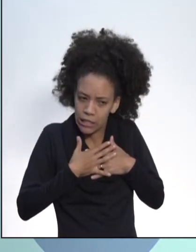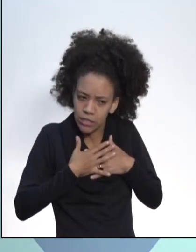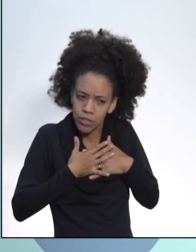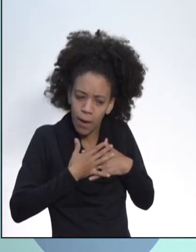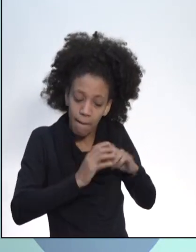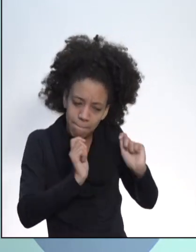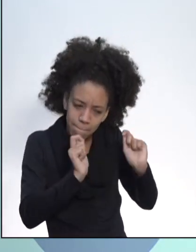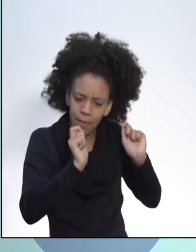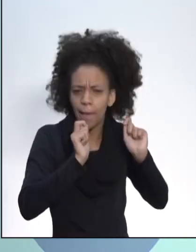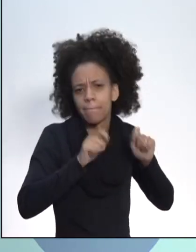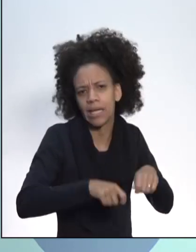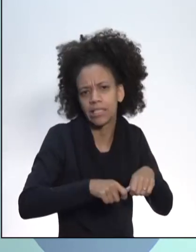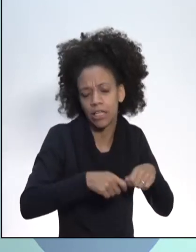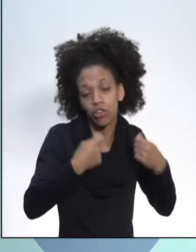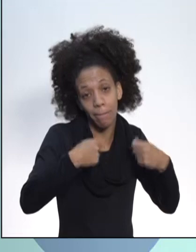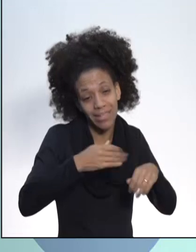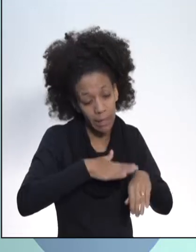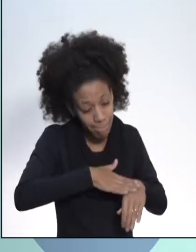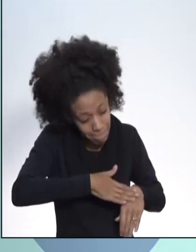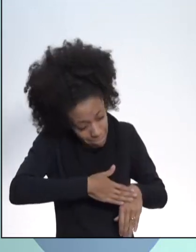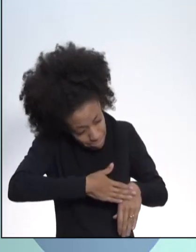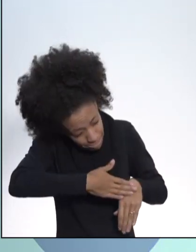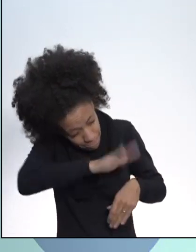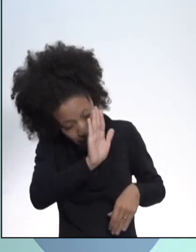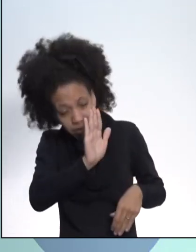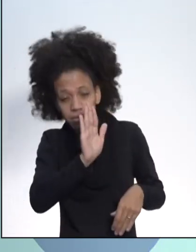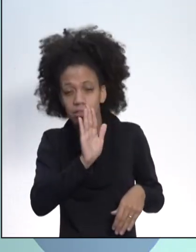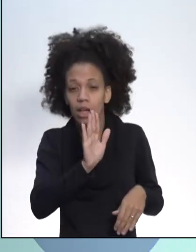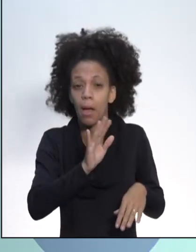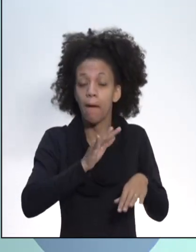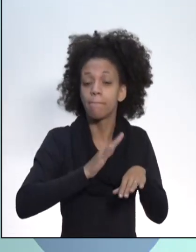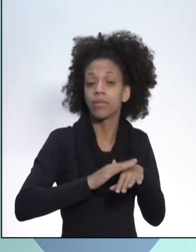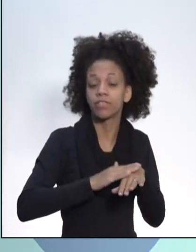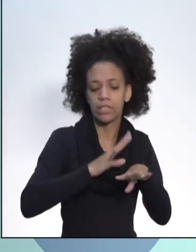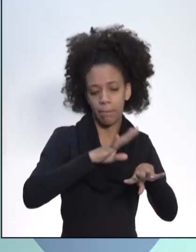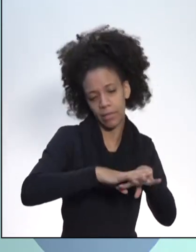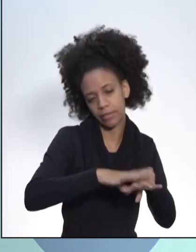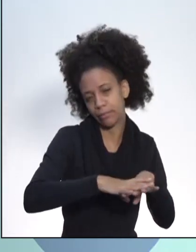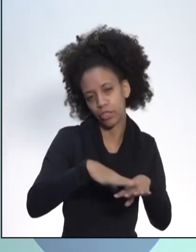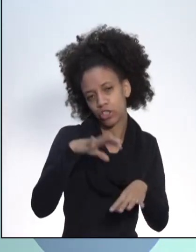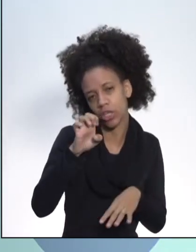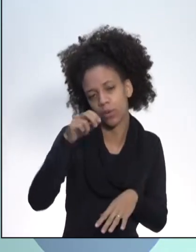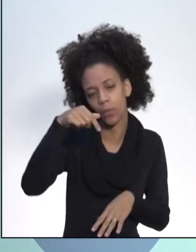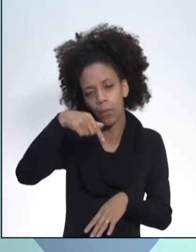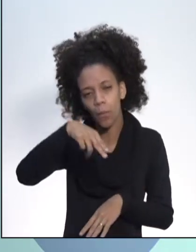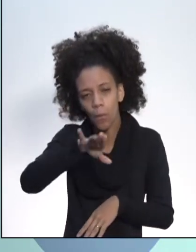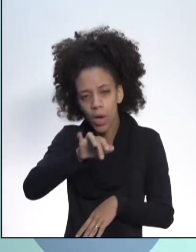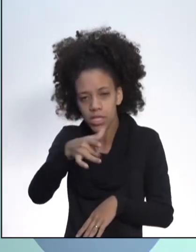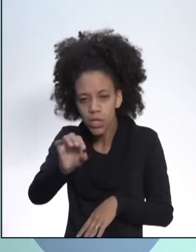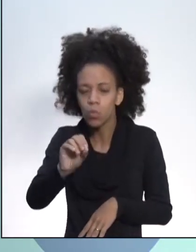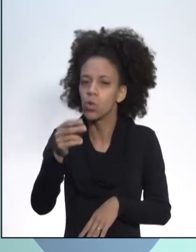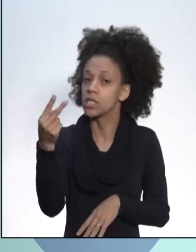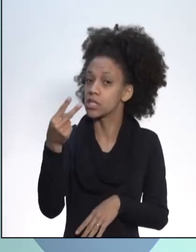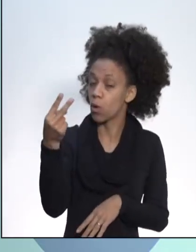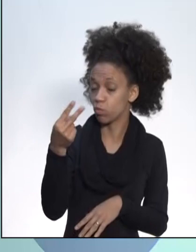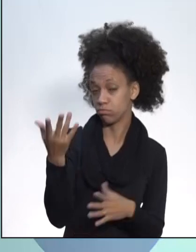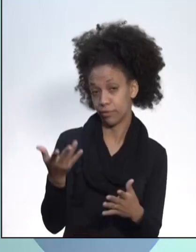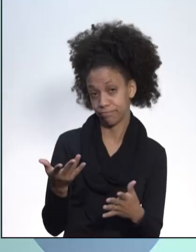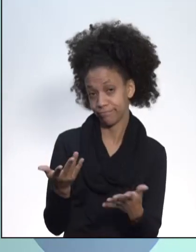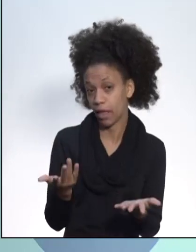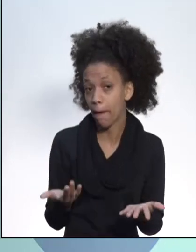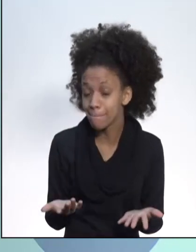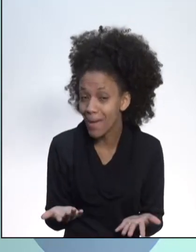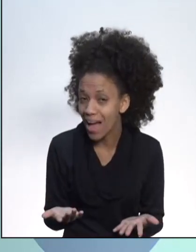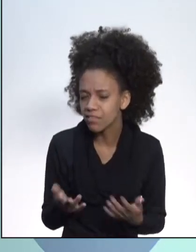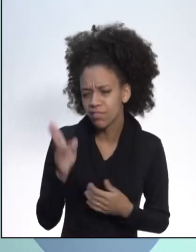maior para eu fazer um exercício de matemática, como, por exemplo, a equação de segundo grau. Já para a história, eu tenho facilidade. Sou